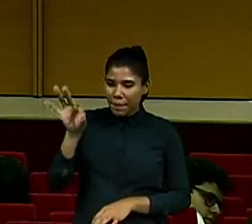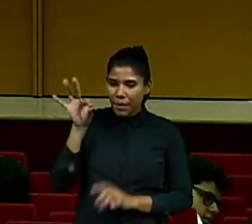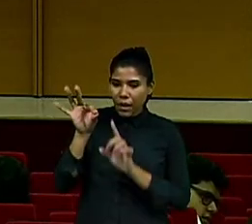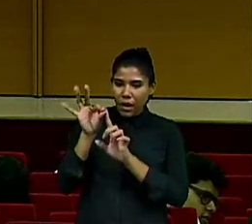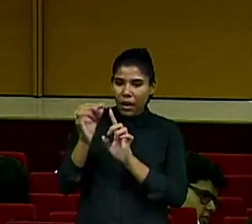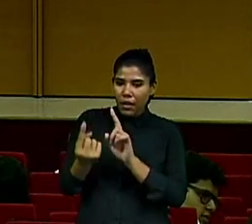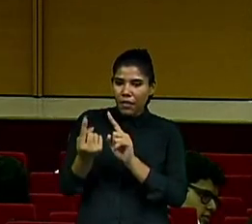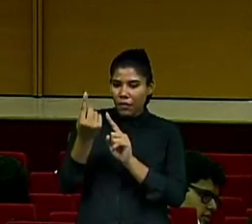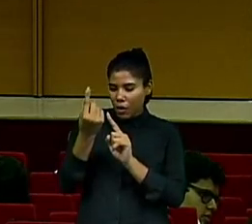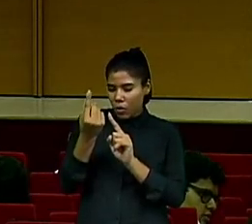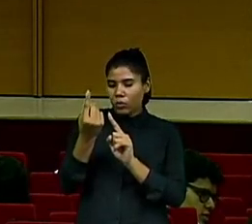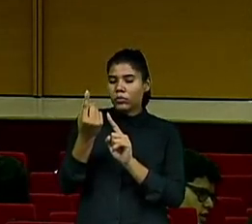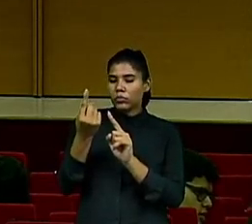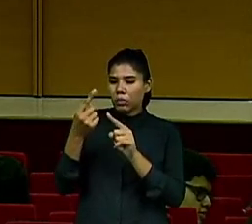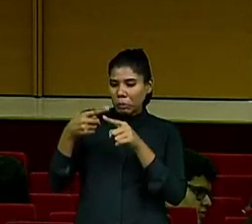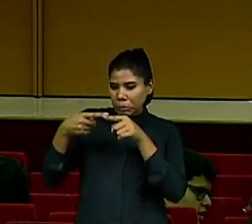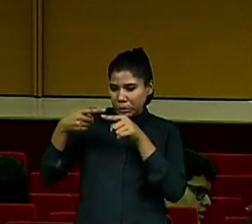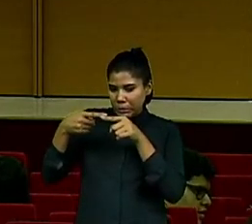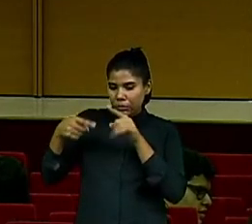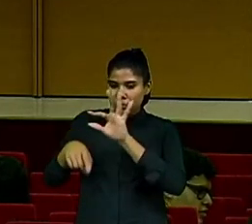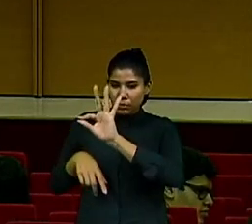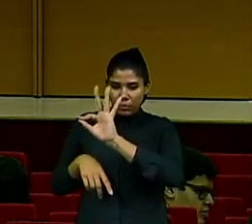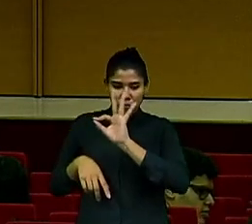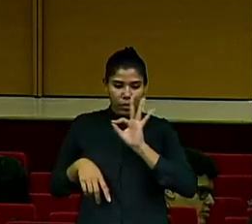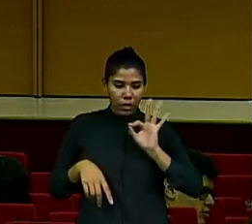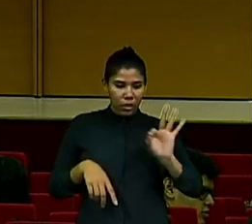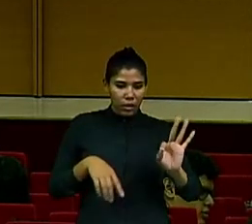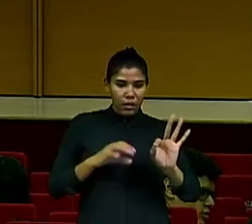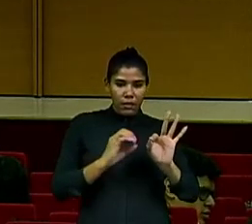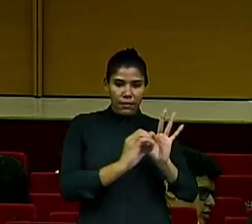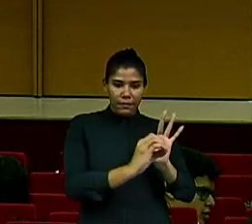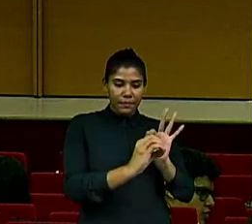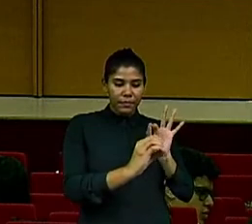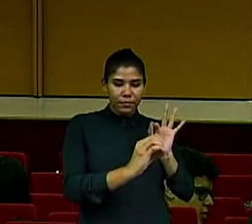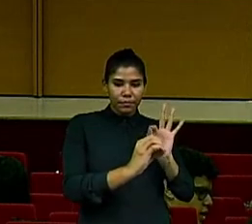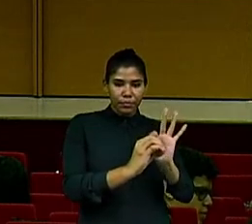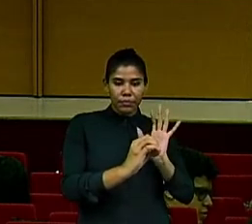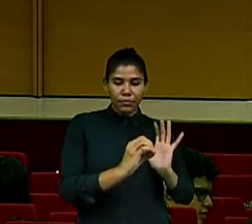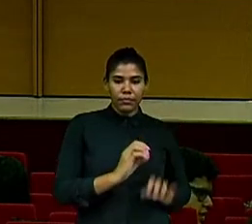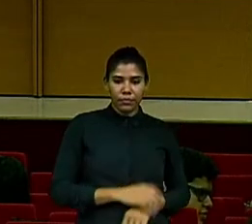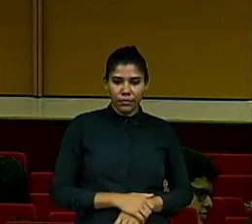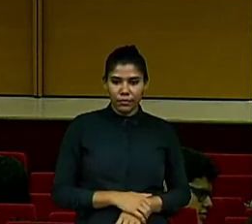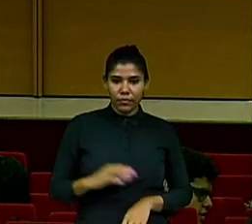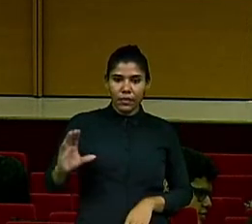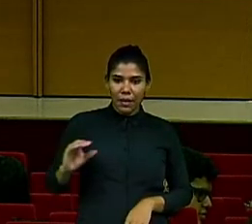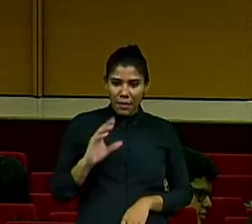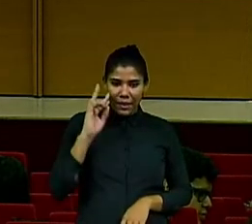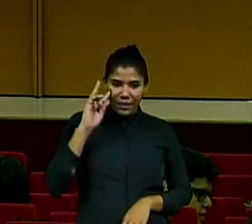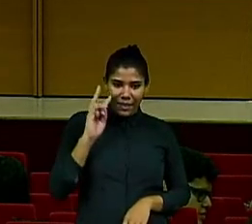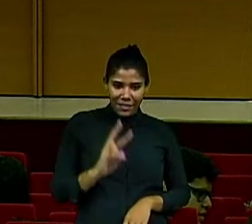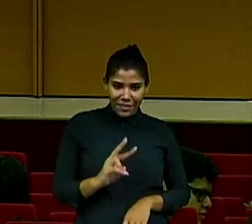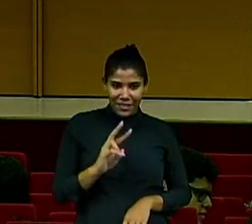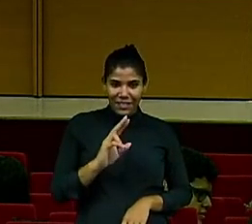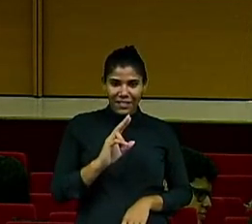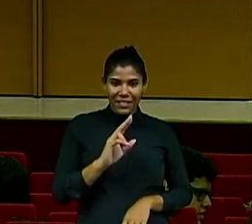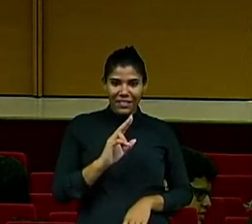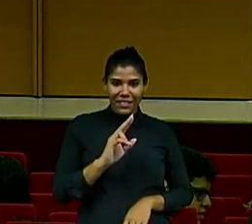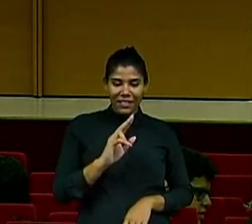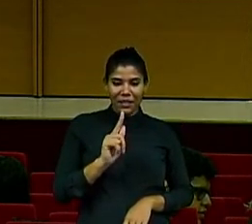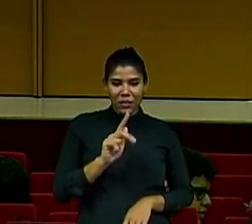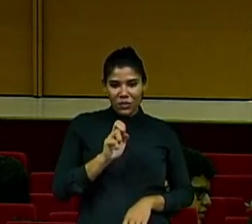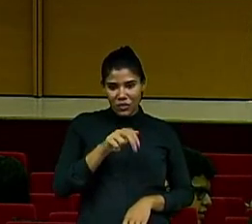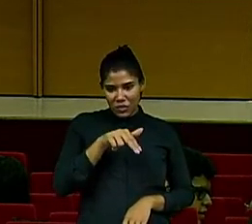bactéria e quando vi aquele gênio da insulina olhava para